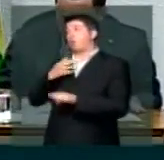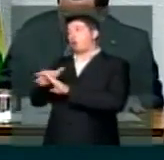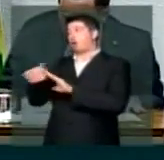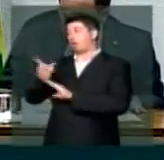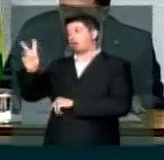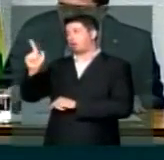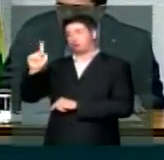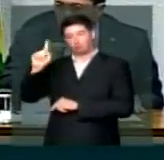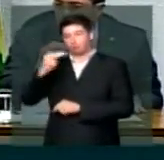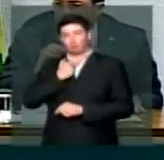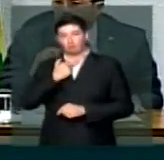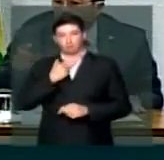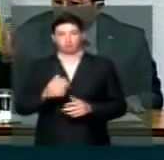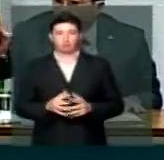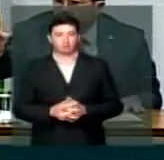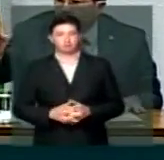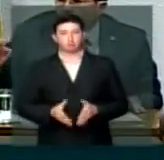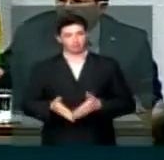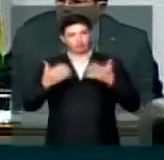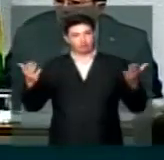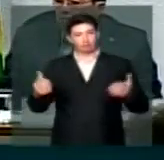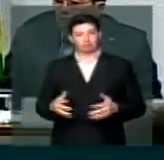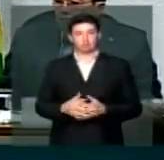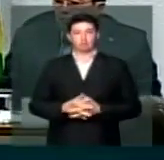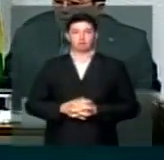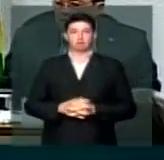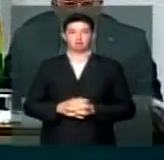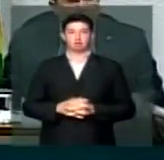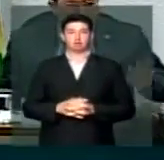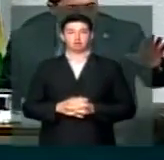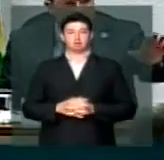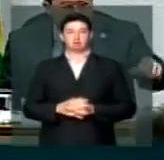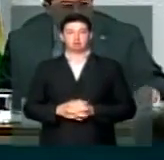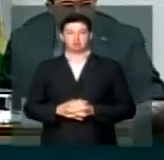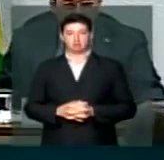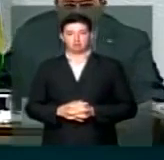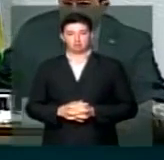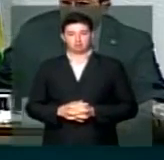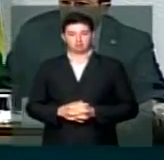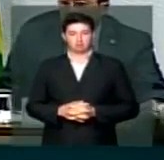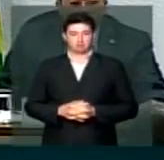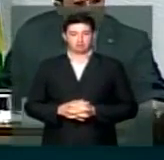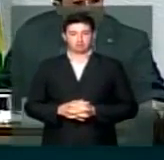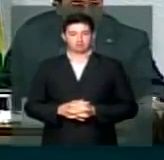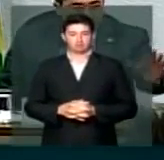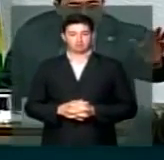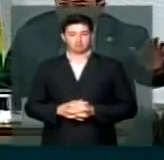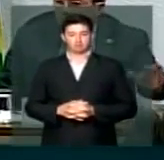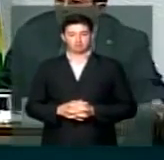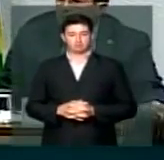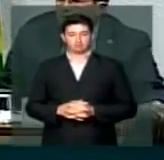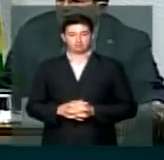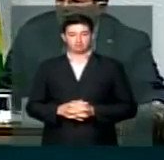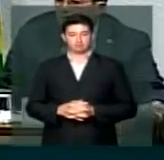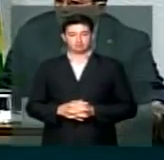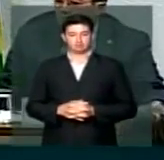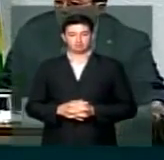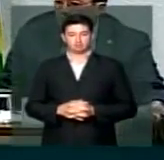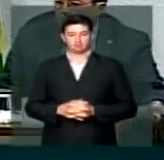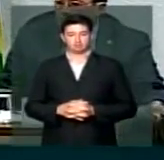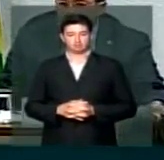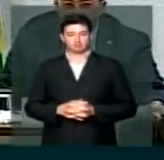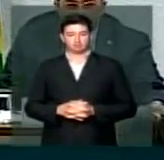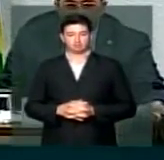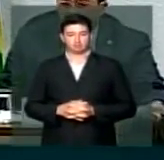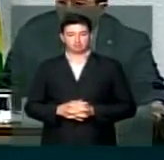Por favor. Pelo amor de Deus. Por favor, vamos Pelo amor de Deus, Excelência. Deputado Rodrigo Maia. Vergonhosa a colocação de Vossa Excelência aqui. Ok. Vergonhosa. Tem razão. Por